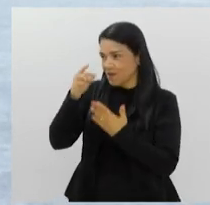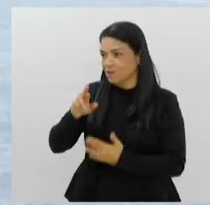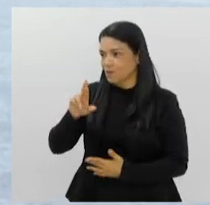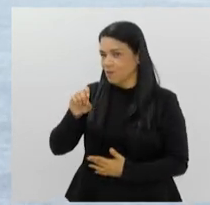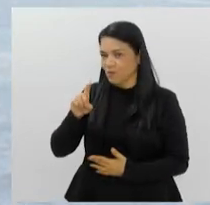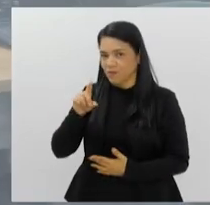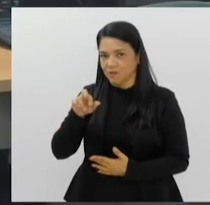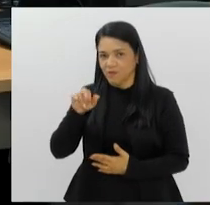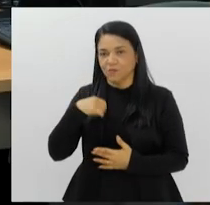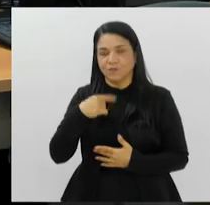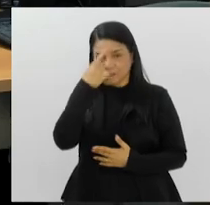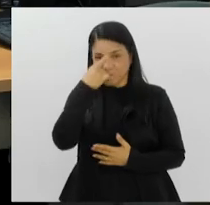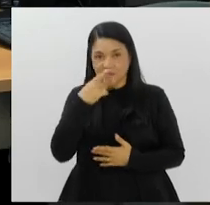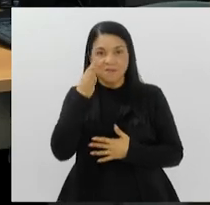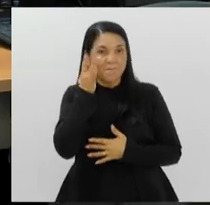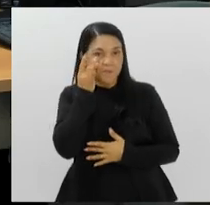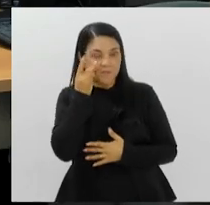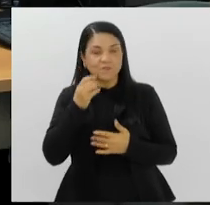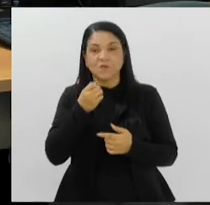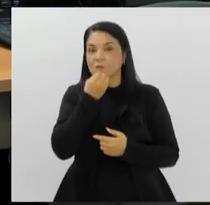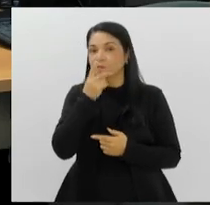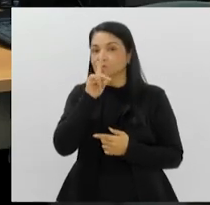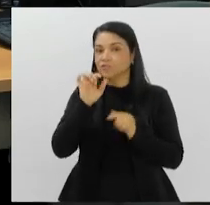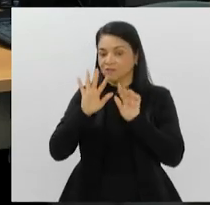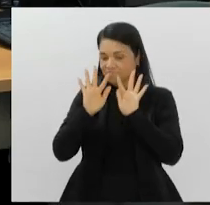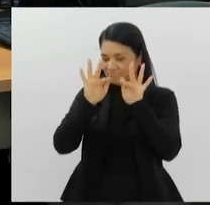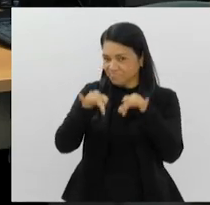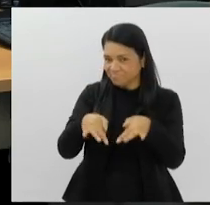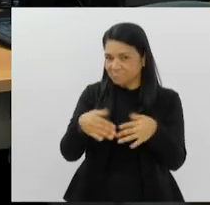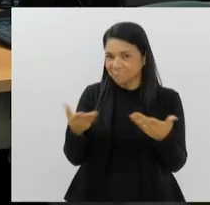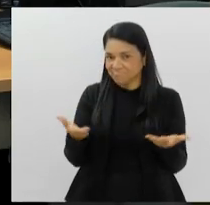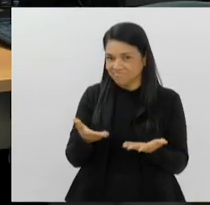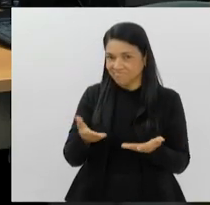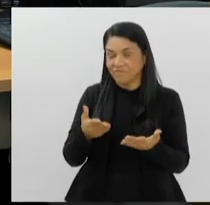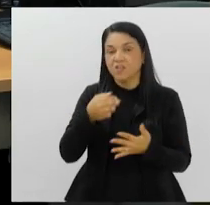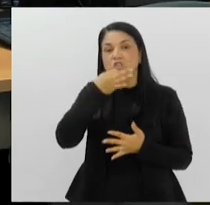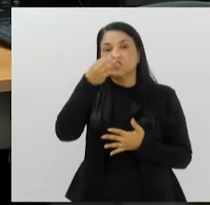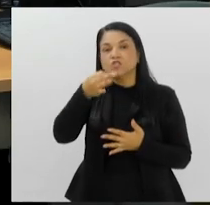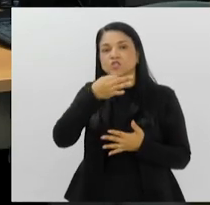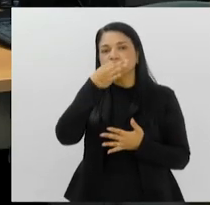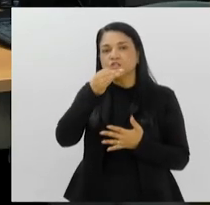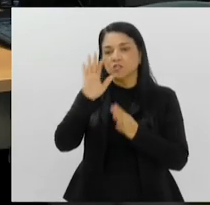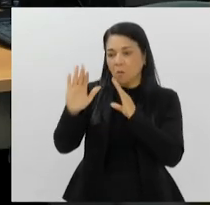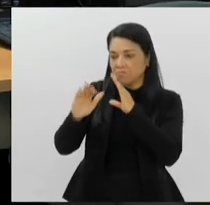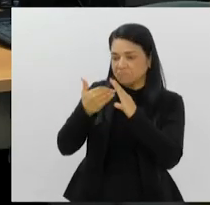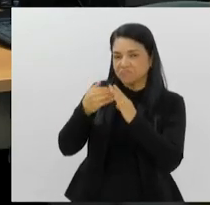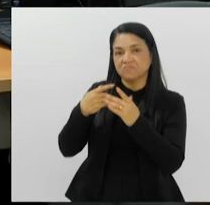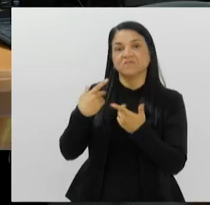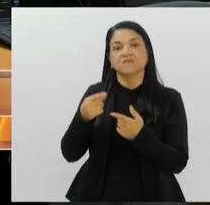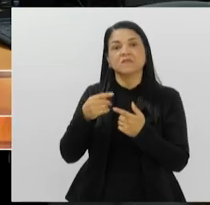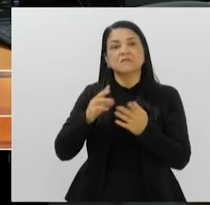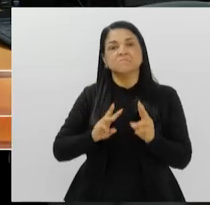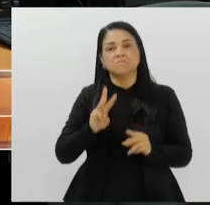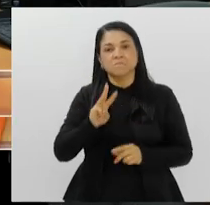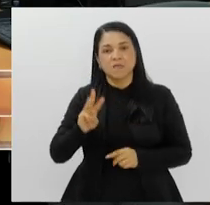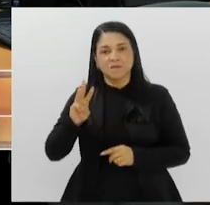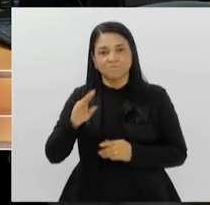imagens ao vivo. O Bom Dia Alerj termina aqui. Se você quiser enviar sugestões ou vídeos aí da sua cidade, é só acessar nosso e-mail